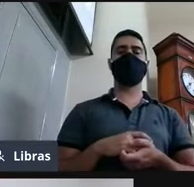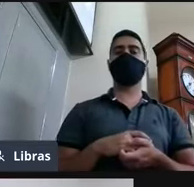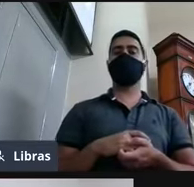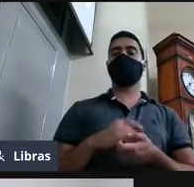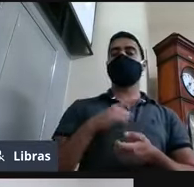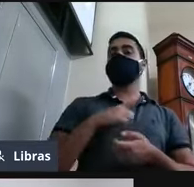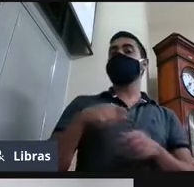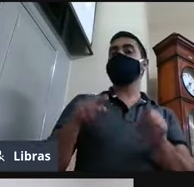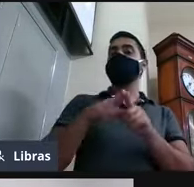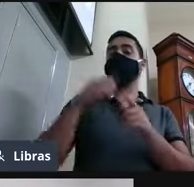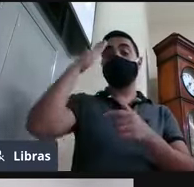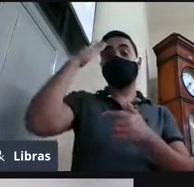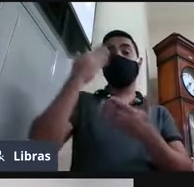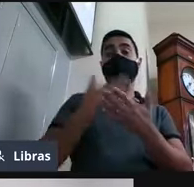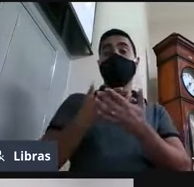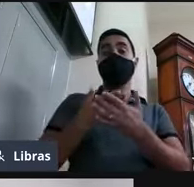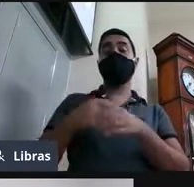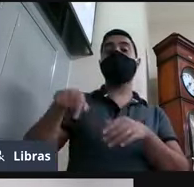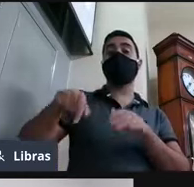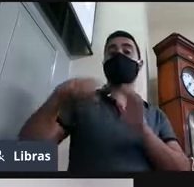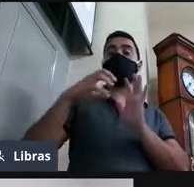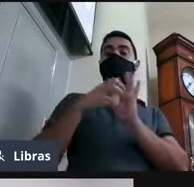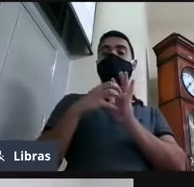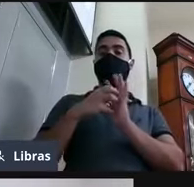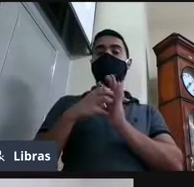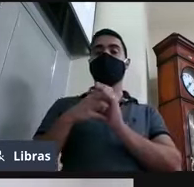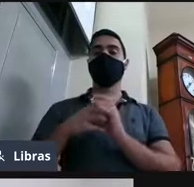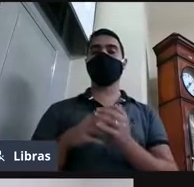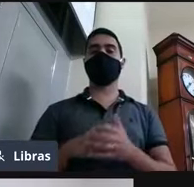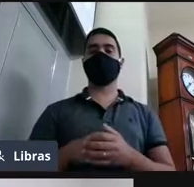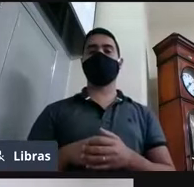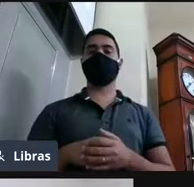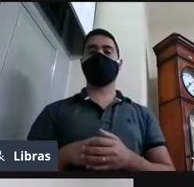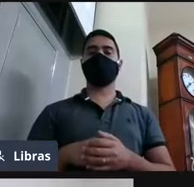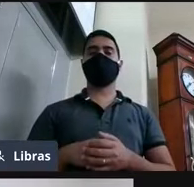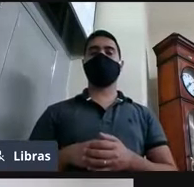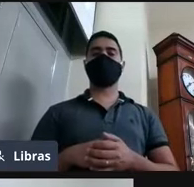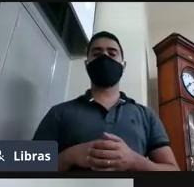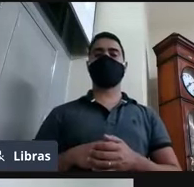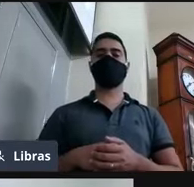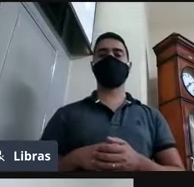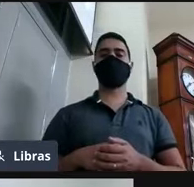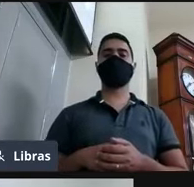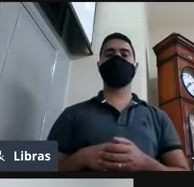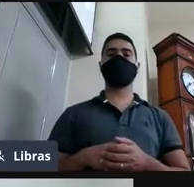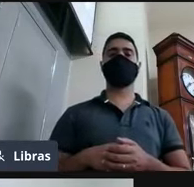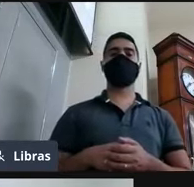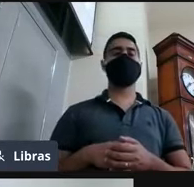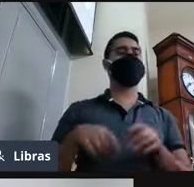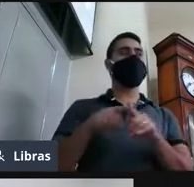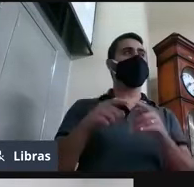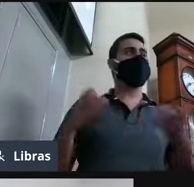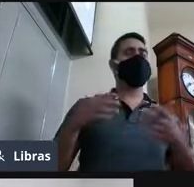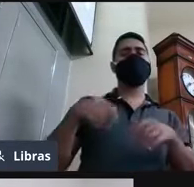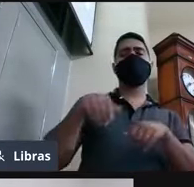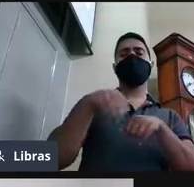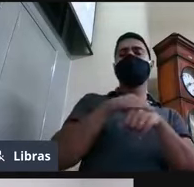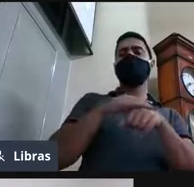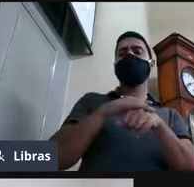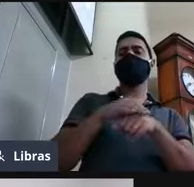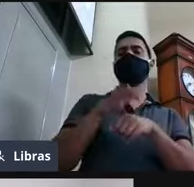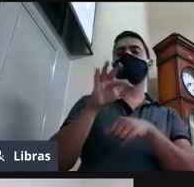dele, confiando nesta casa, diante dos fatos. E lá, hoje, conversando com o